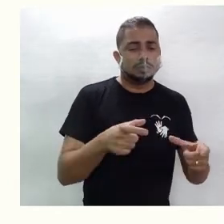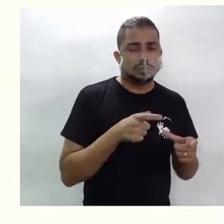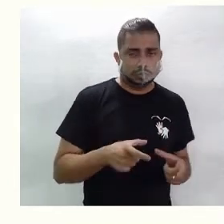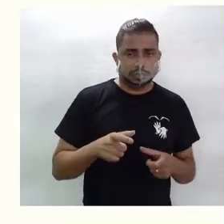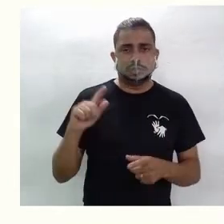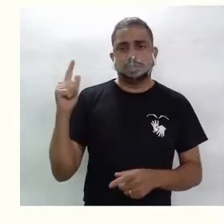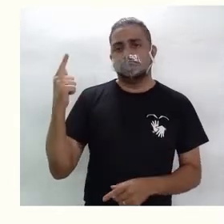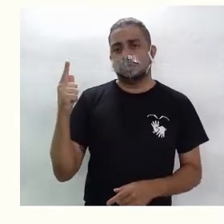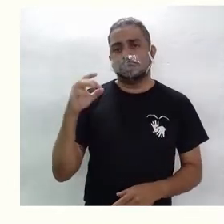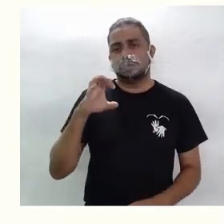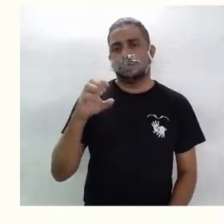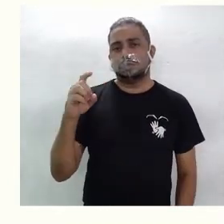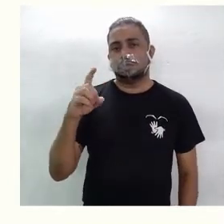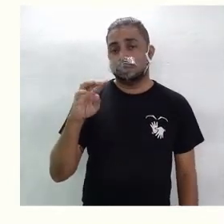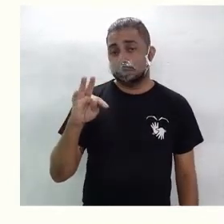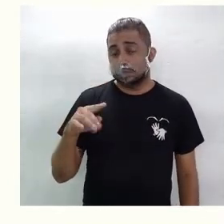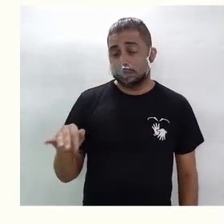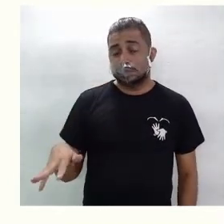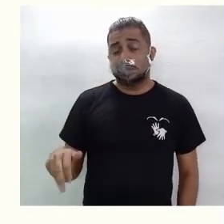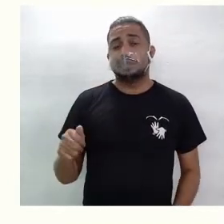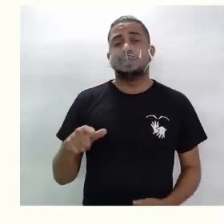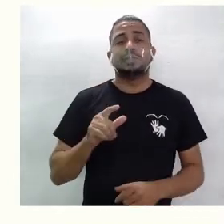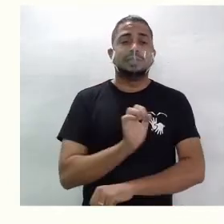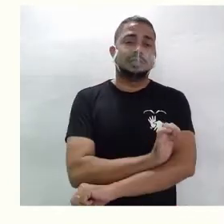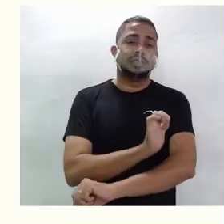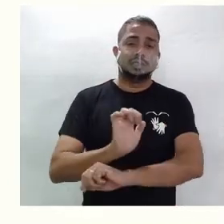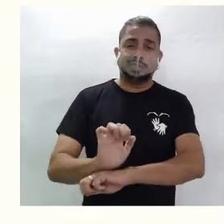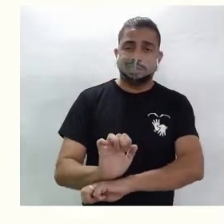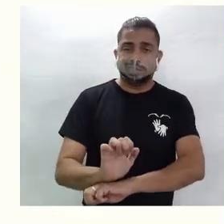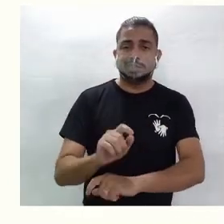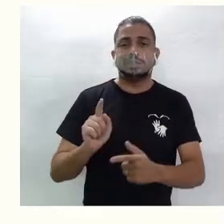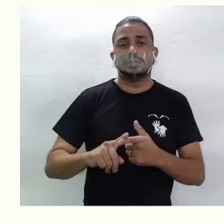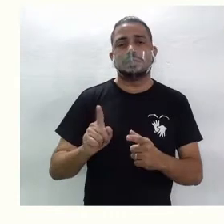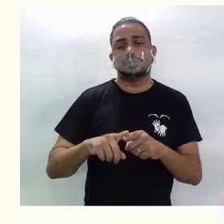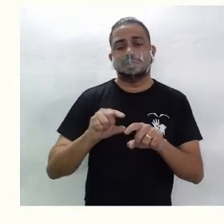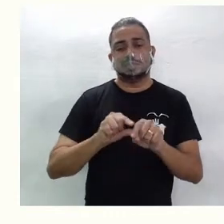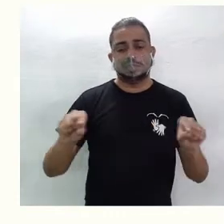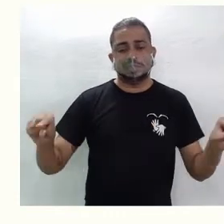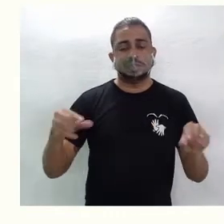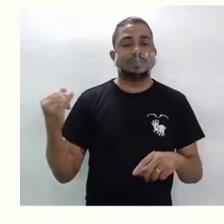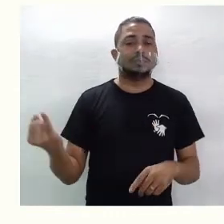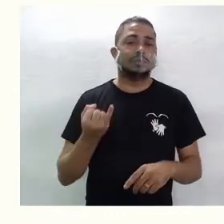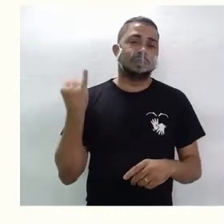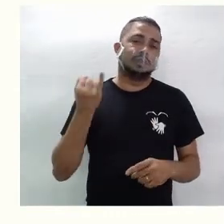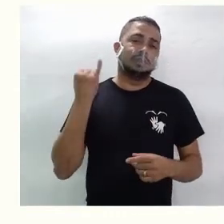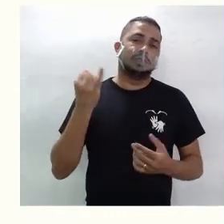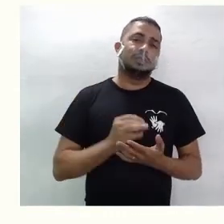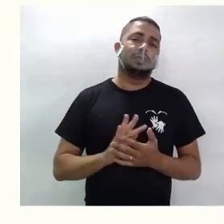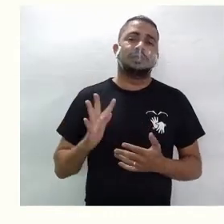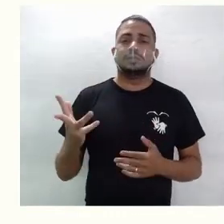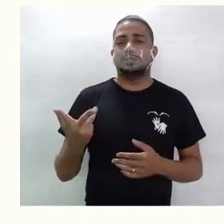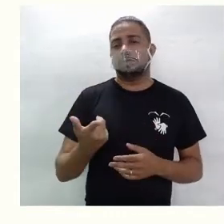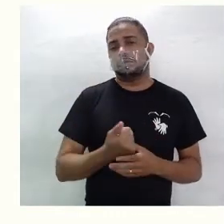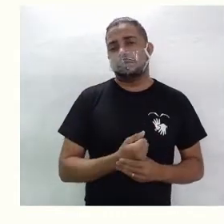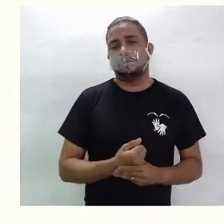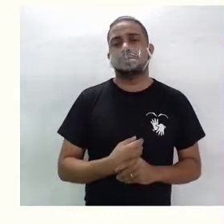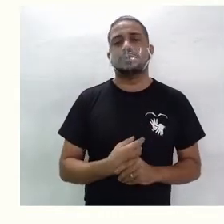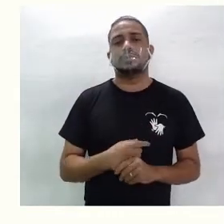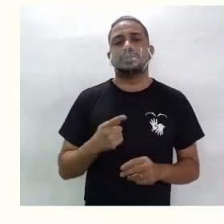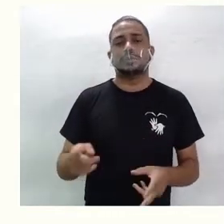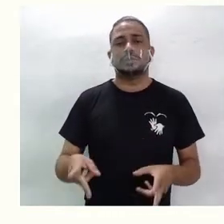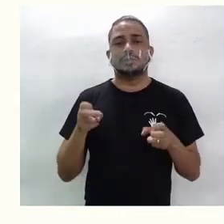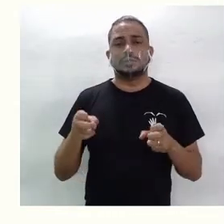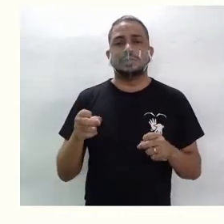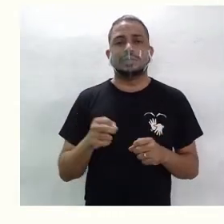geográfica, coordenadas, escala geográfica, legenda, que é muito importante também. Então, todos esses pontos que você observou